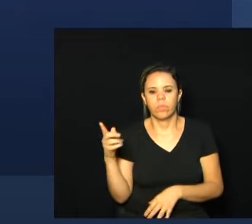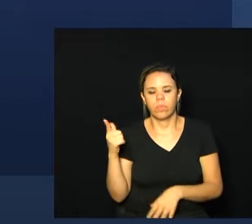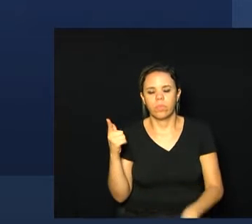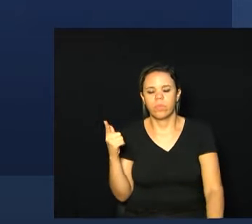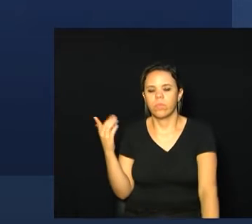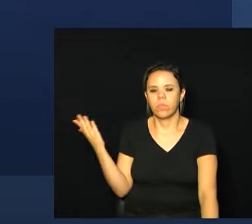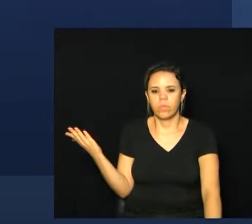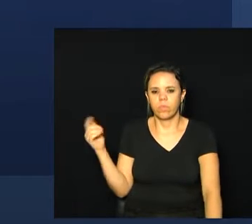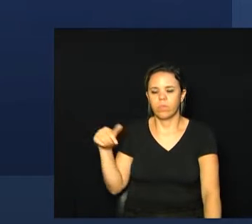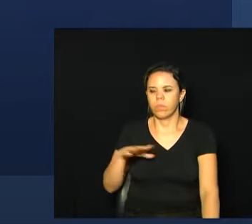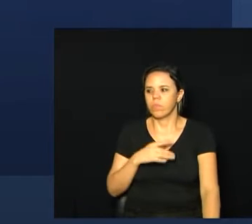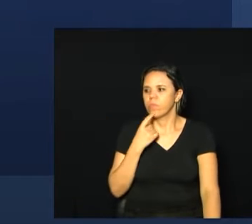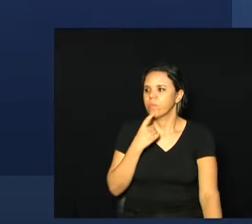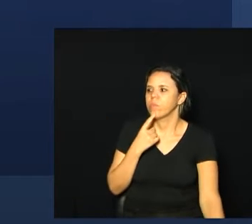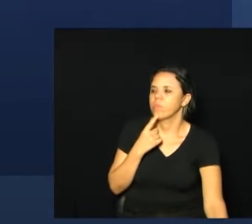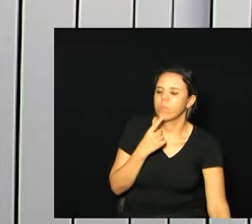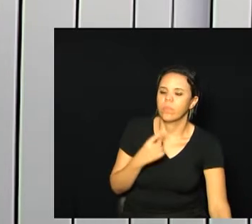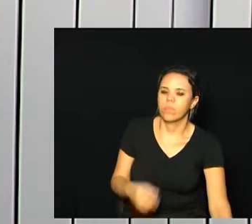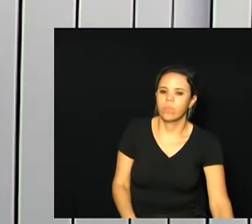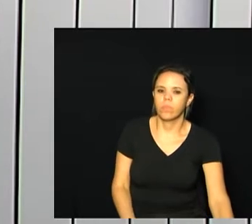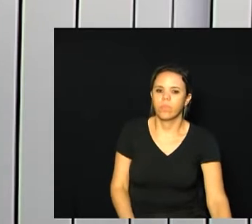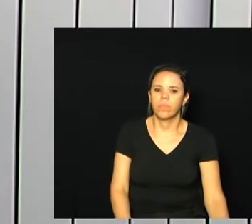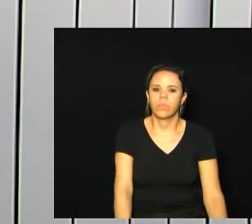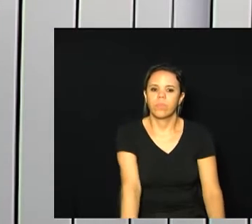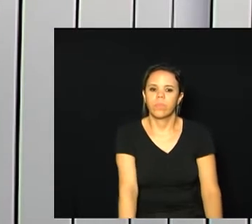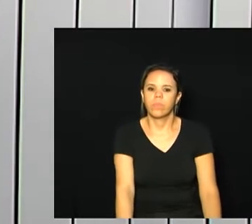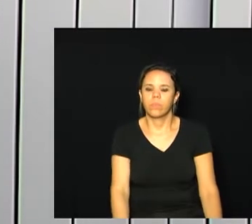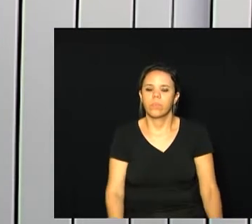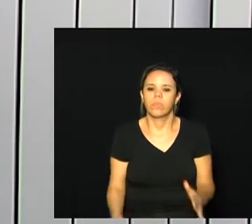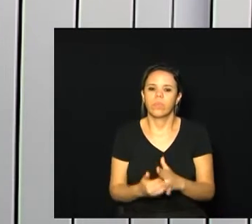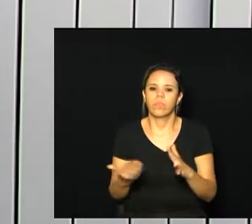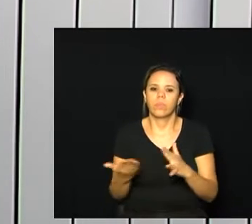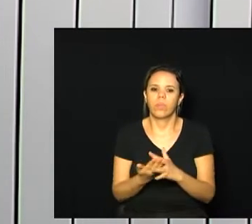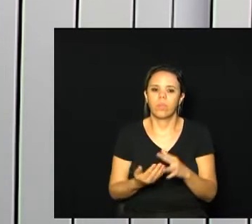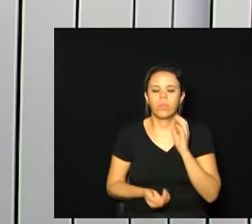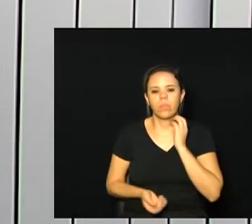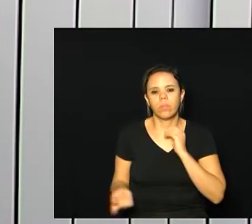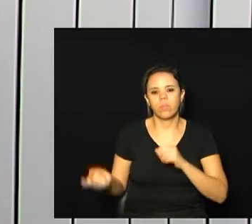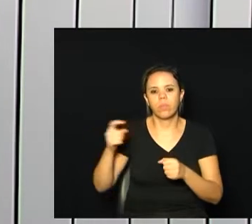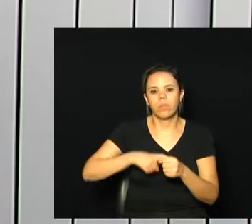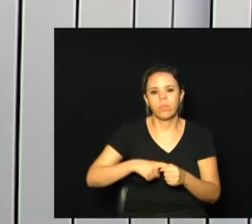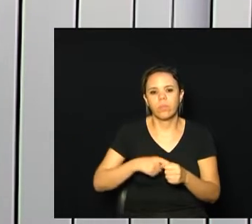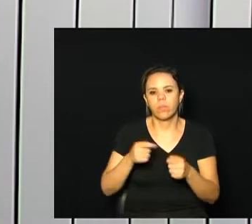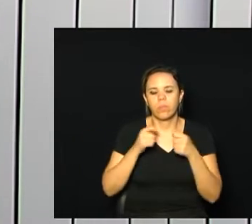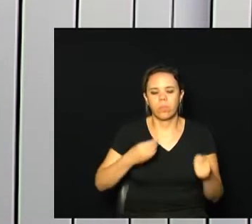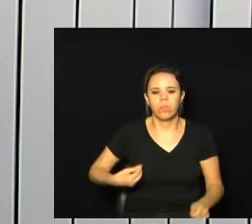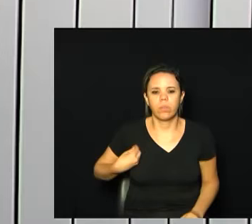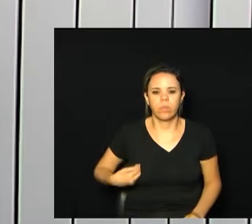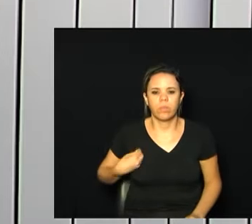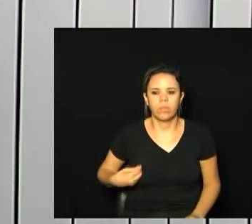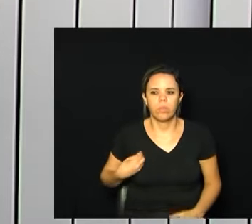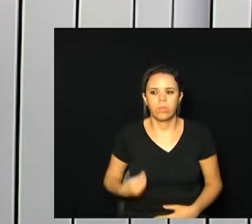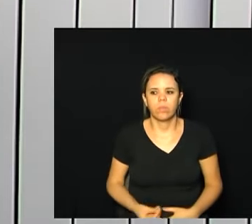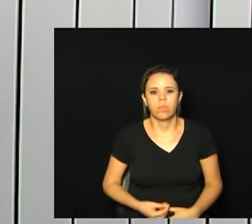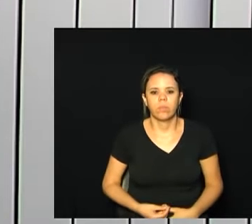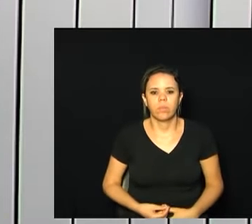graus aqui na cidade de Campinas. Último intervalo e na volta tem entrevista ao vivo